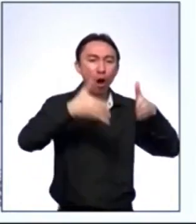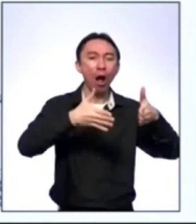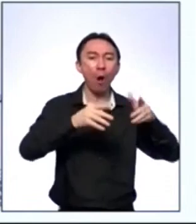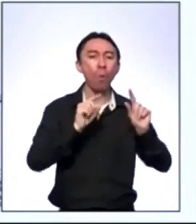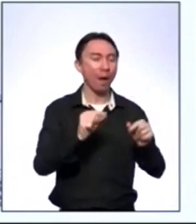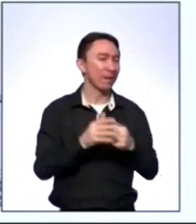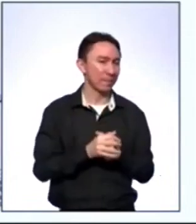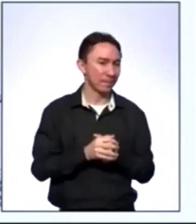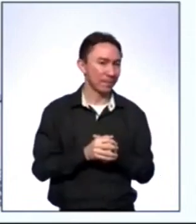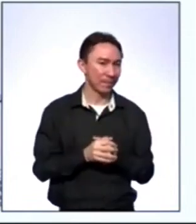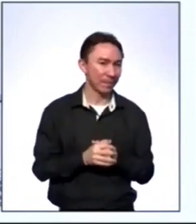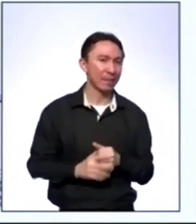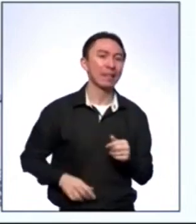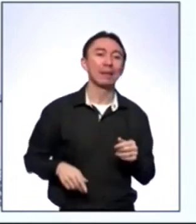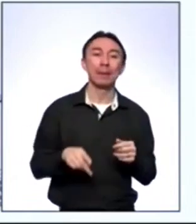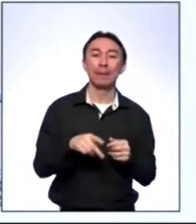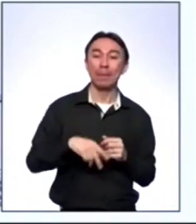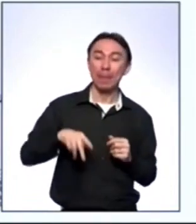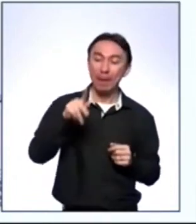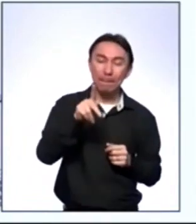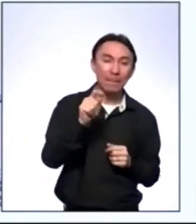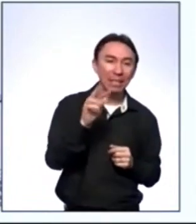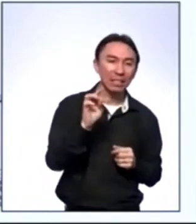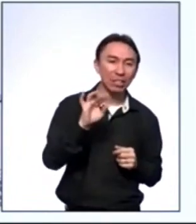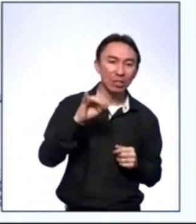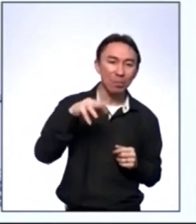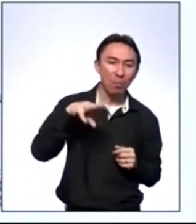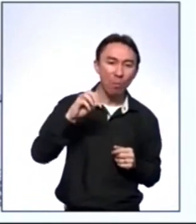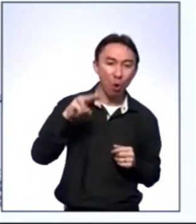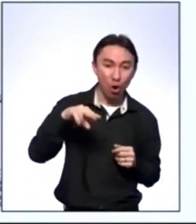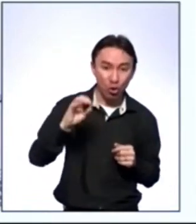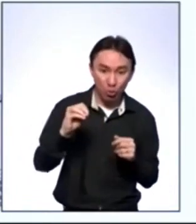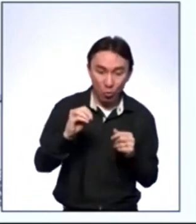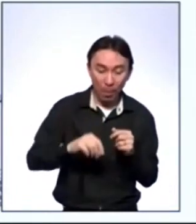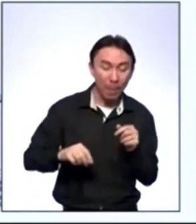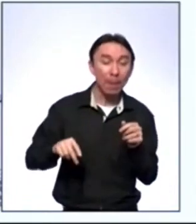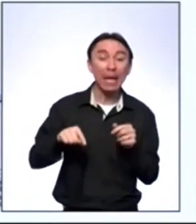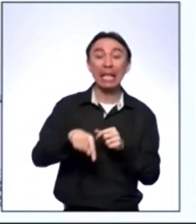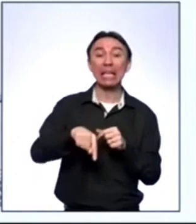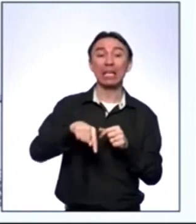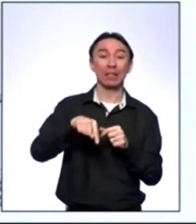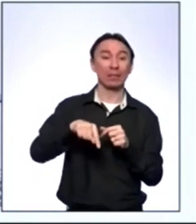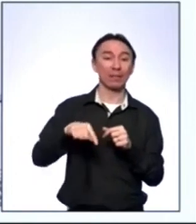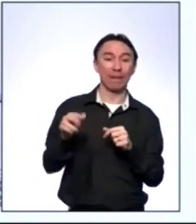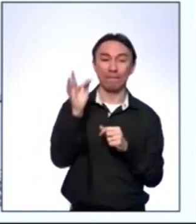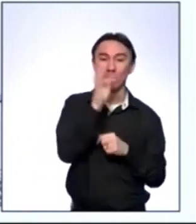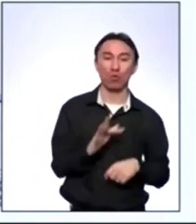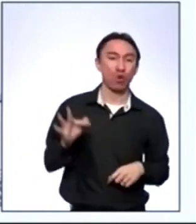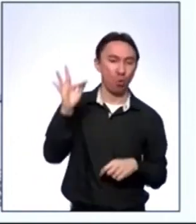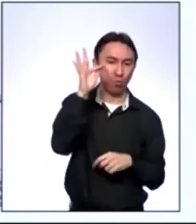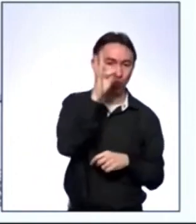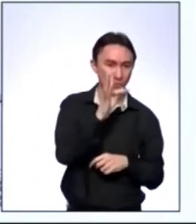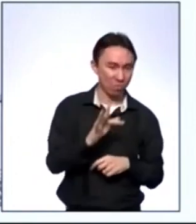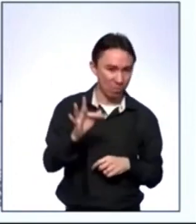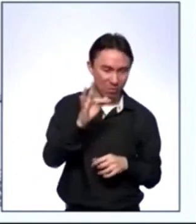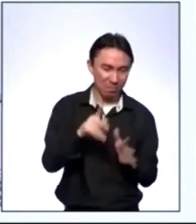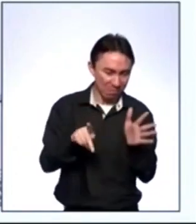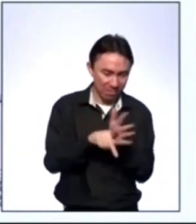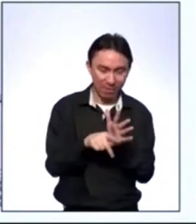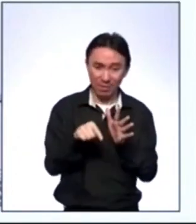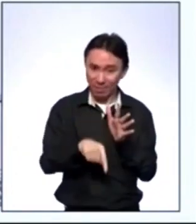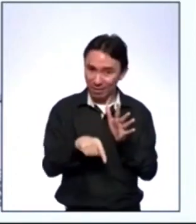Patrimônio nacional é a reunião dos bens de uso público pertencentes